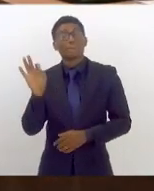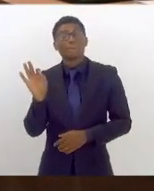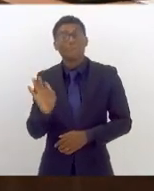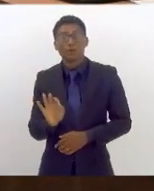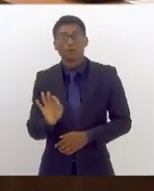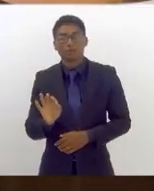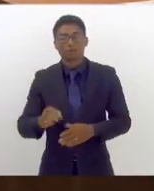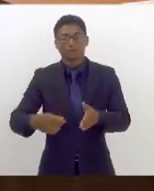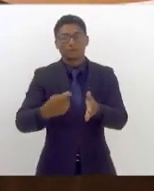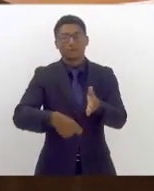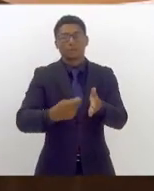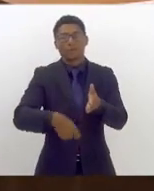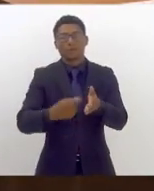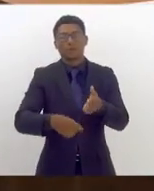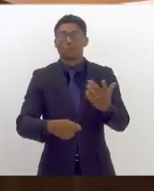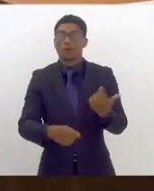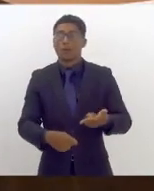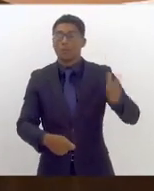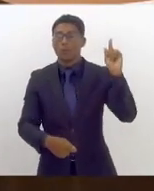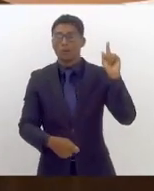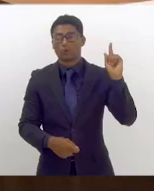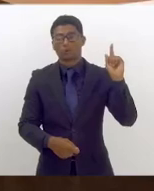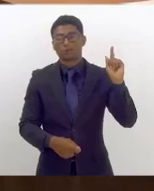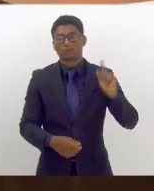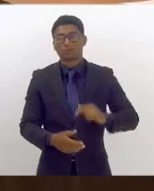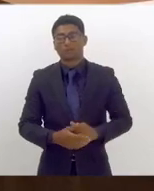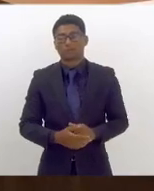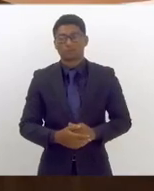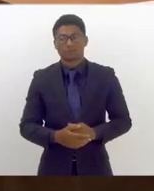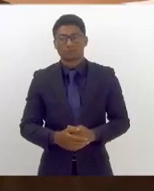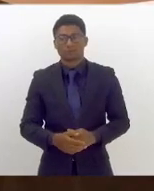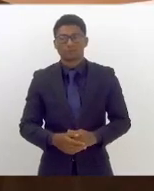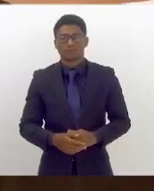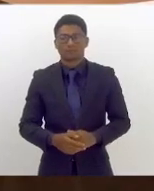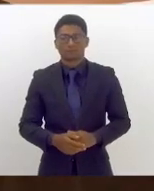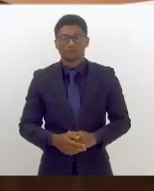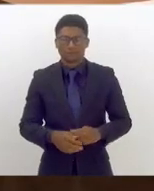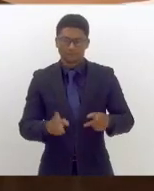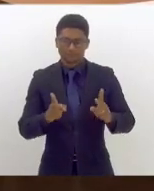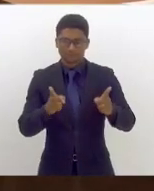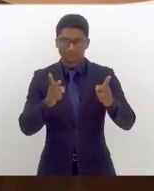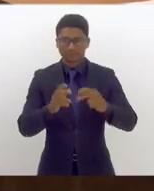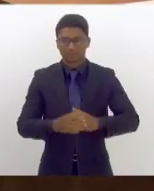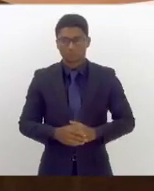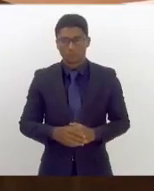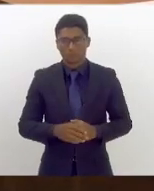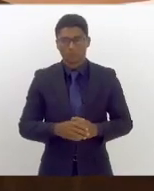imposto é outra história Mas voltando ao Senhor